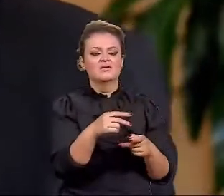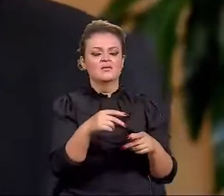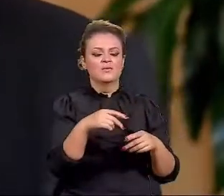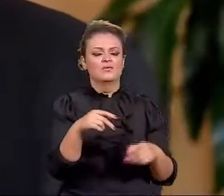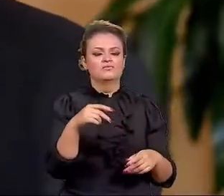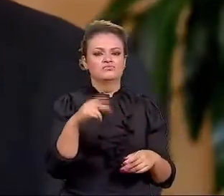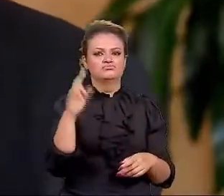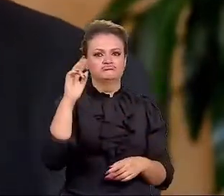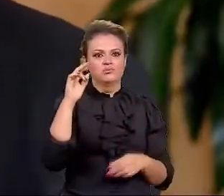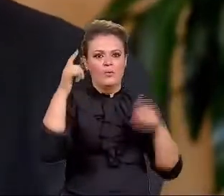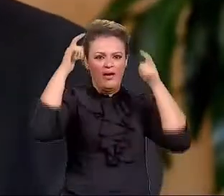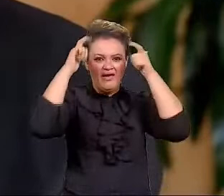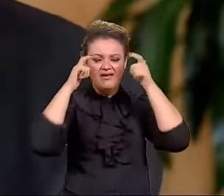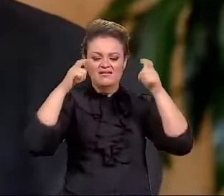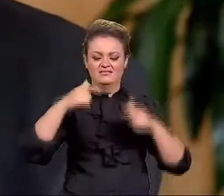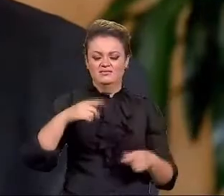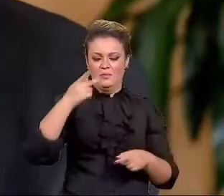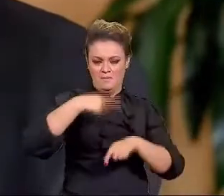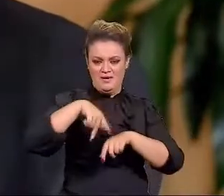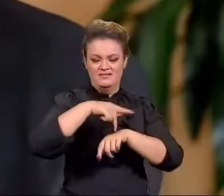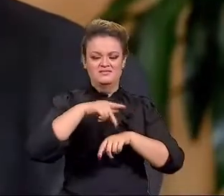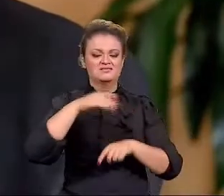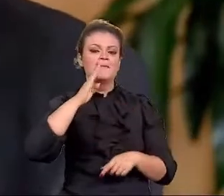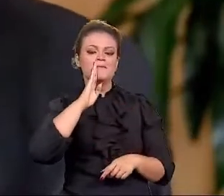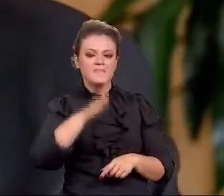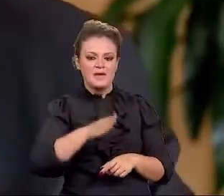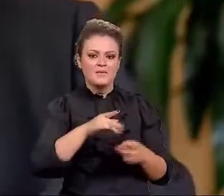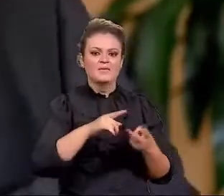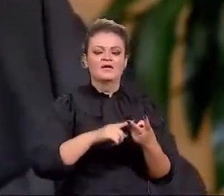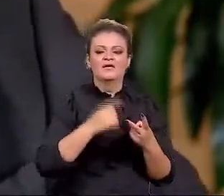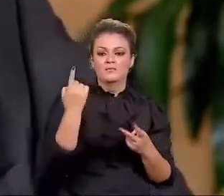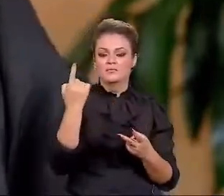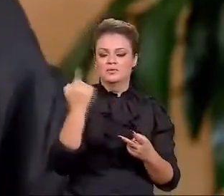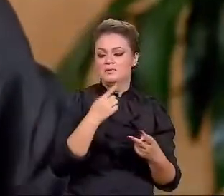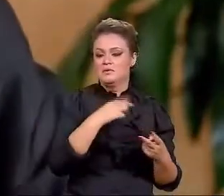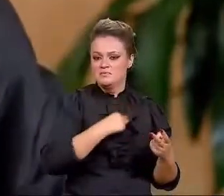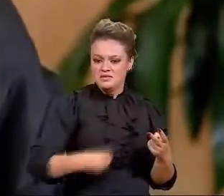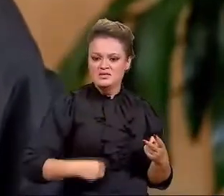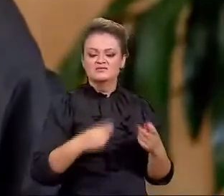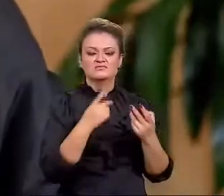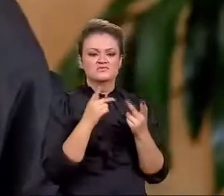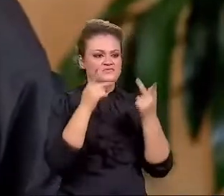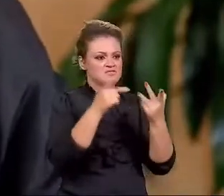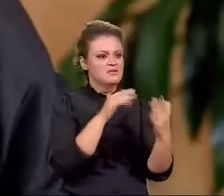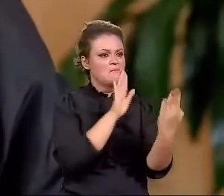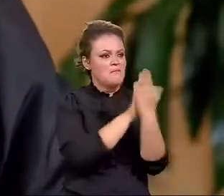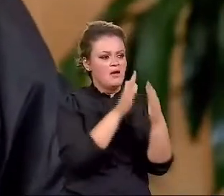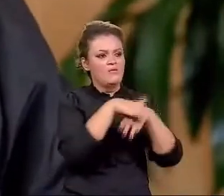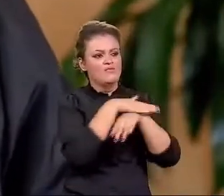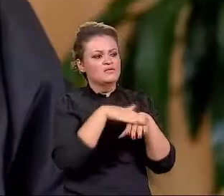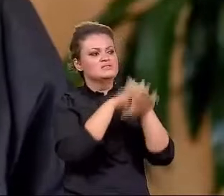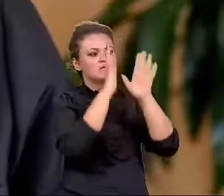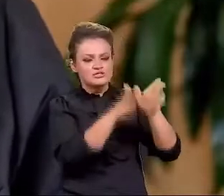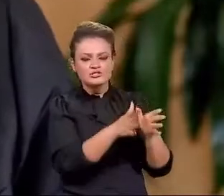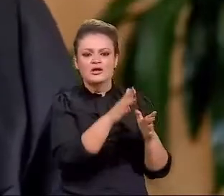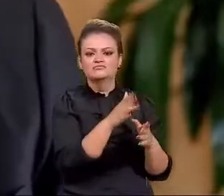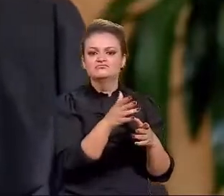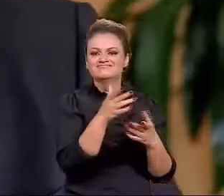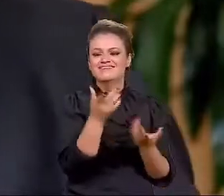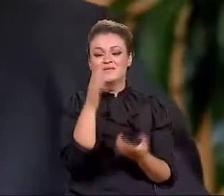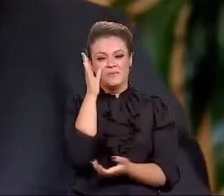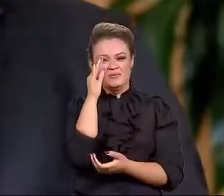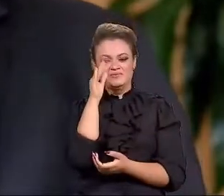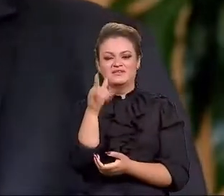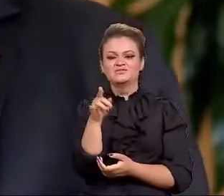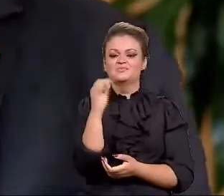primeiro-ministro. Ou seja, é uma coisa extraordinária. Uma curiosidade para dizer para o povo brasileiro, que eu sempre